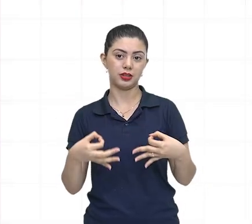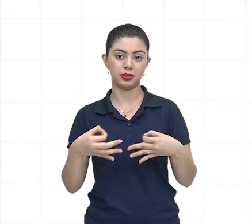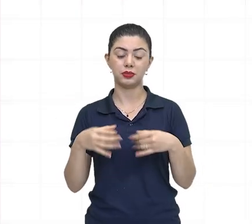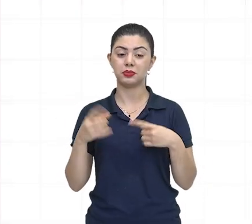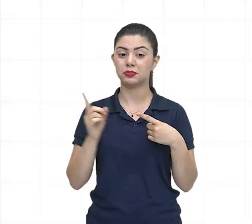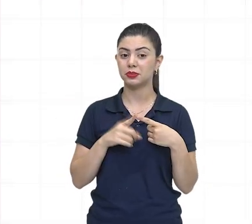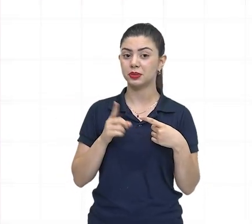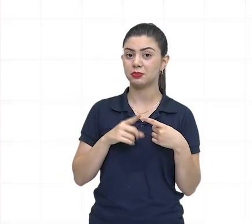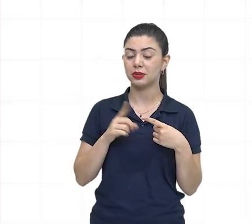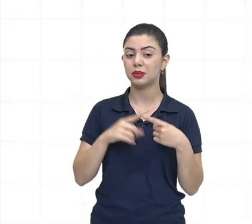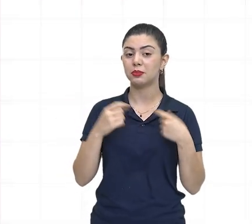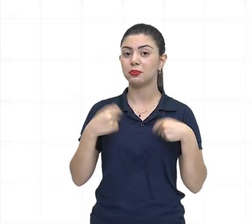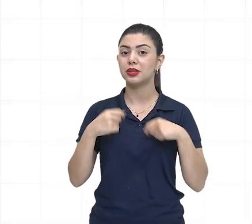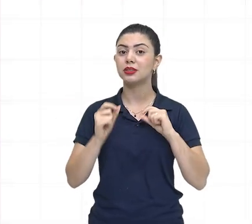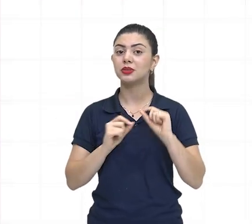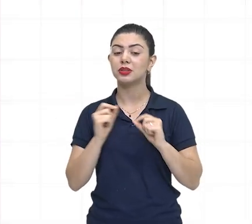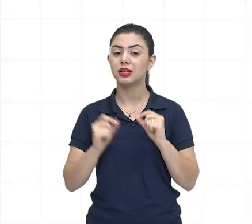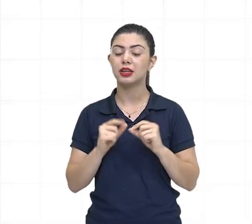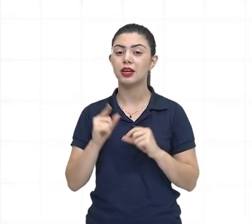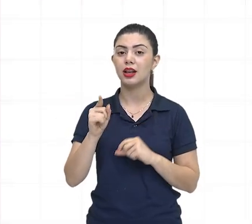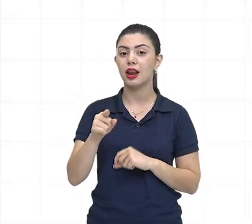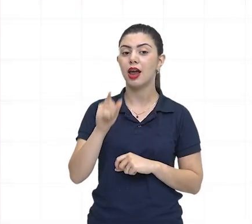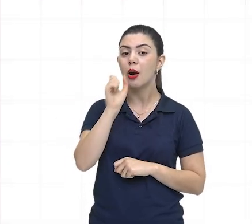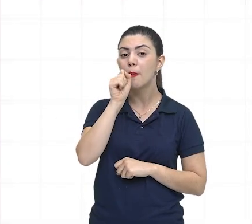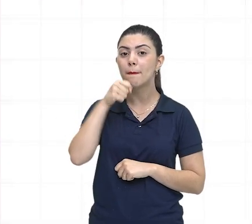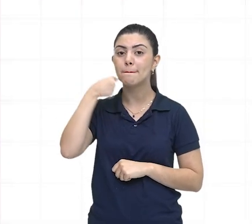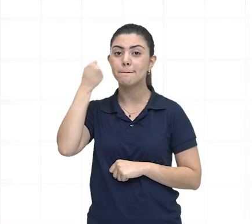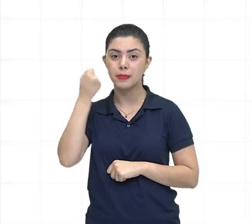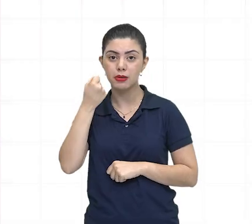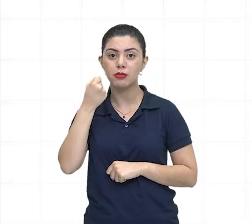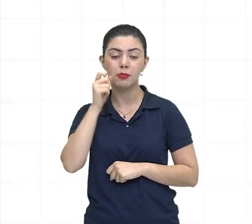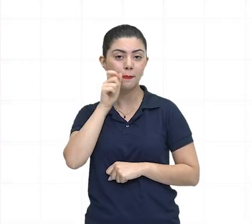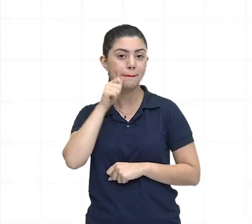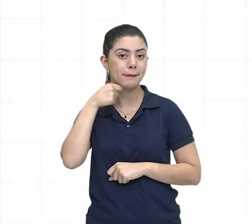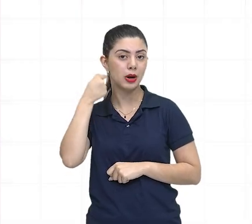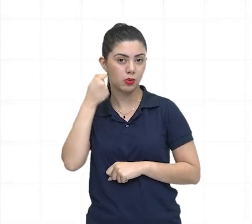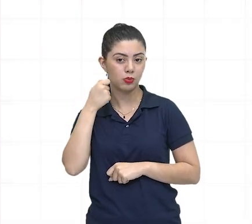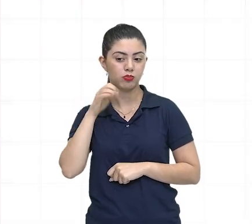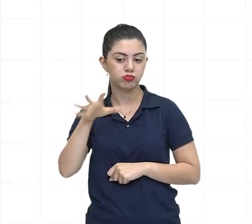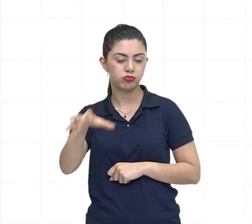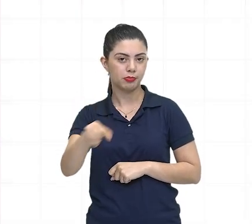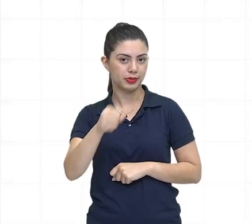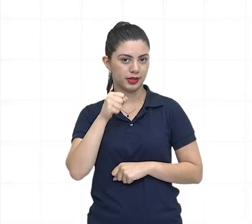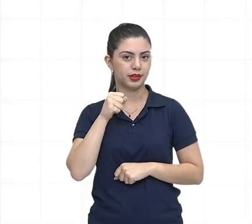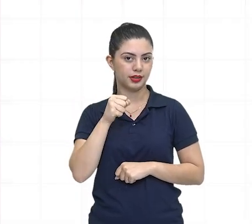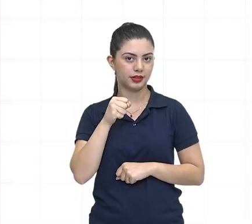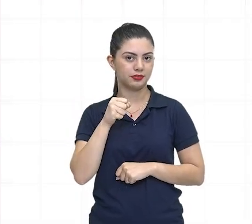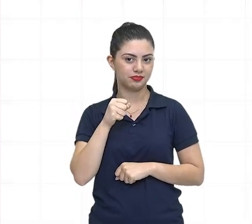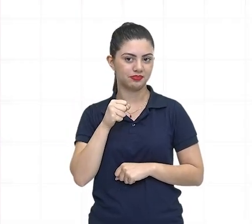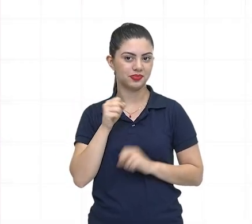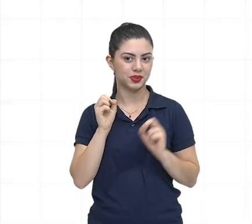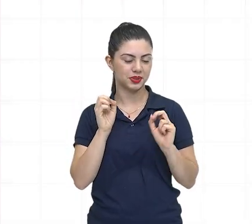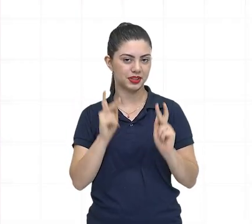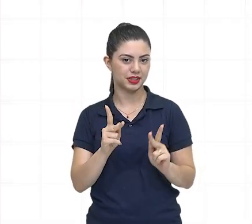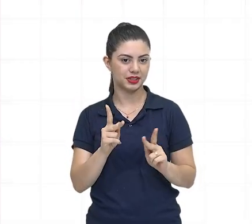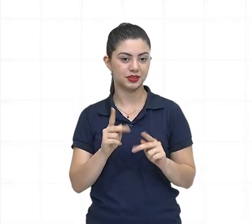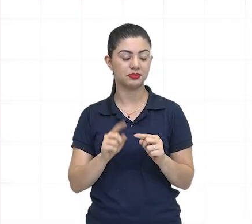fluxograma. Olha, primeiro, o que eu tenho que fazer? Pontapé inicial. O pontapé inicial é pegue o